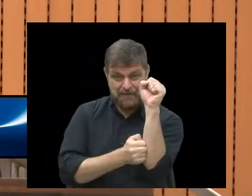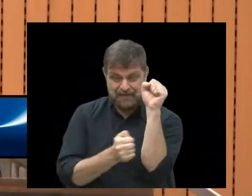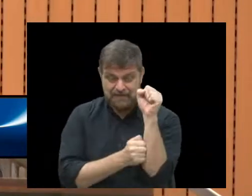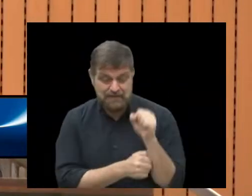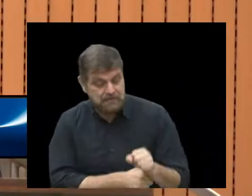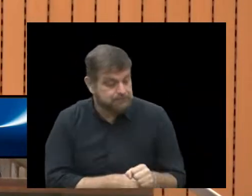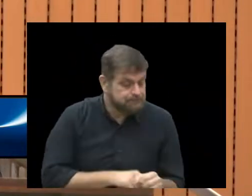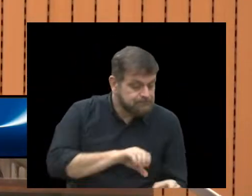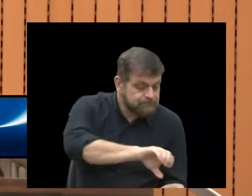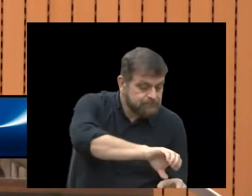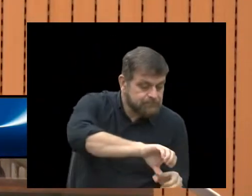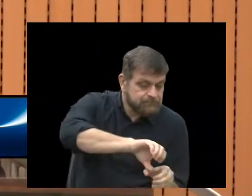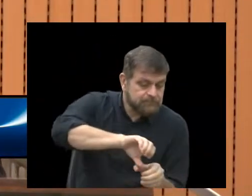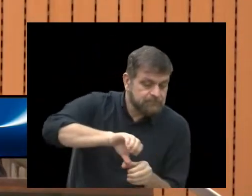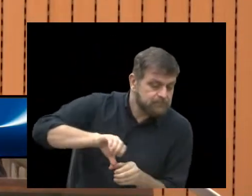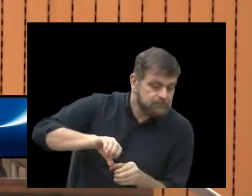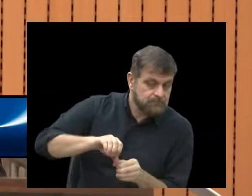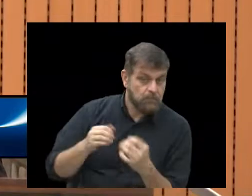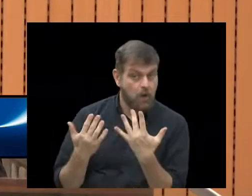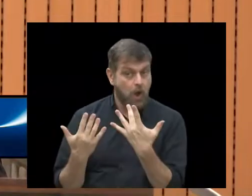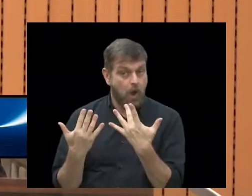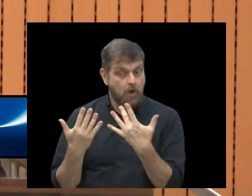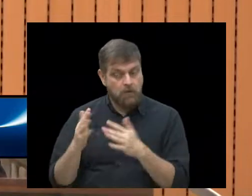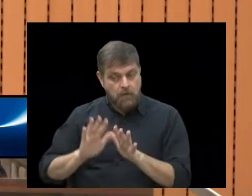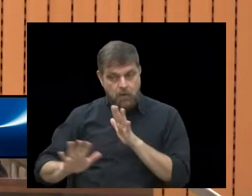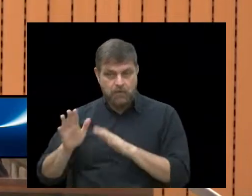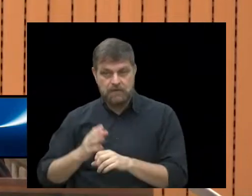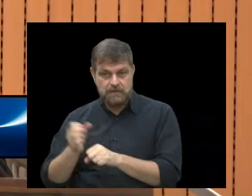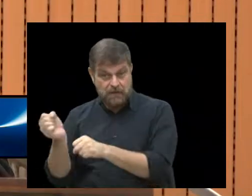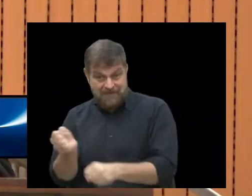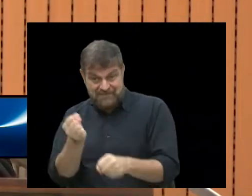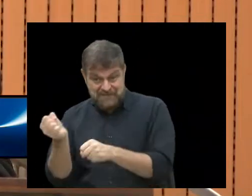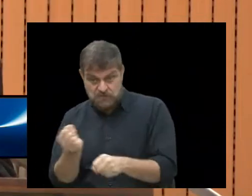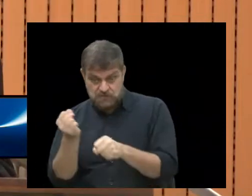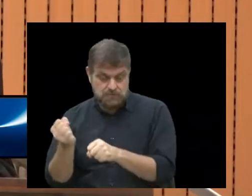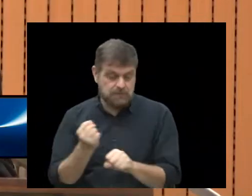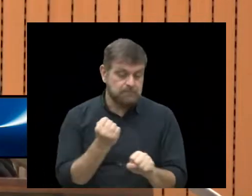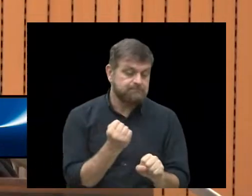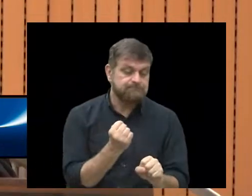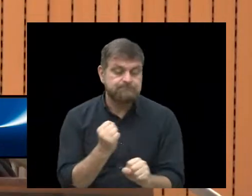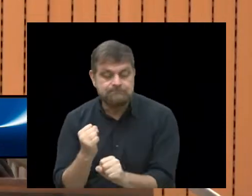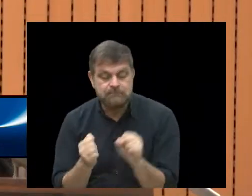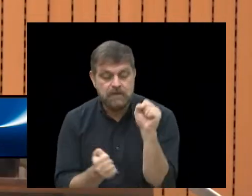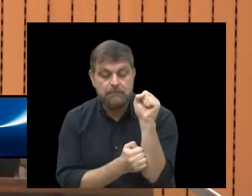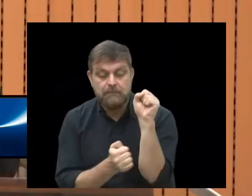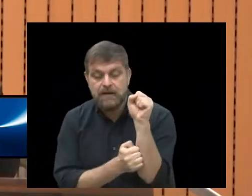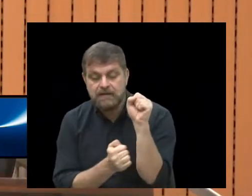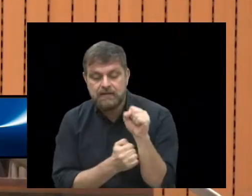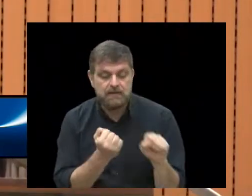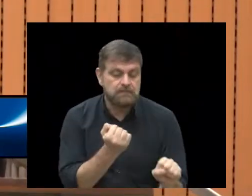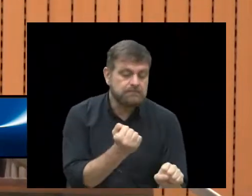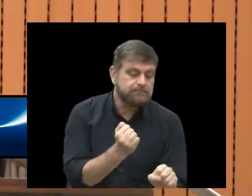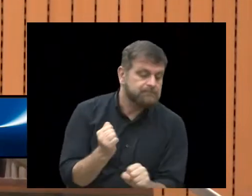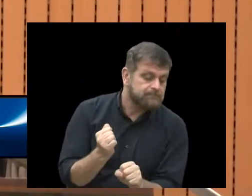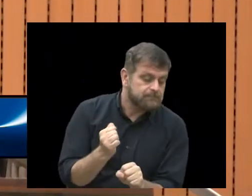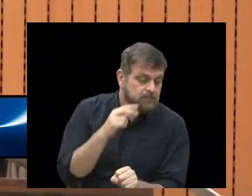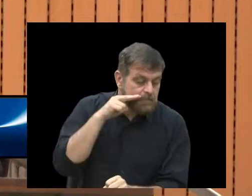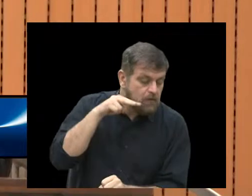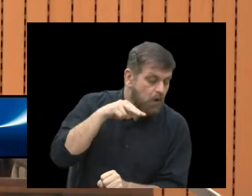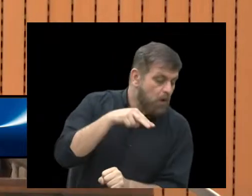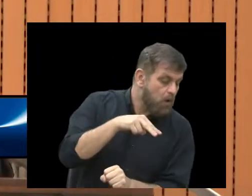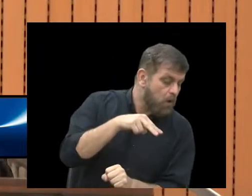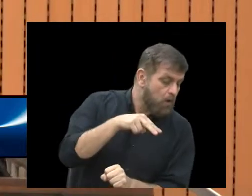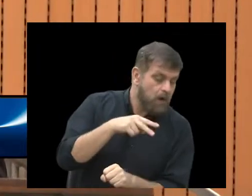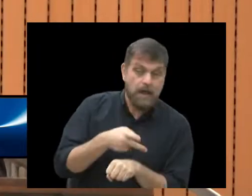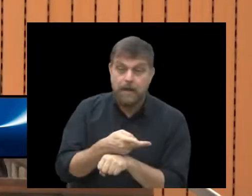lá, desencosta, não com a mão, pega uma vassoura, uma coisa ou outra, desencosta aquelas madeiras, olha sempre no seu